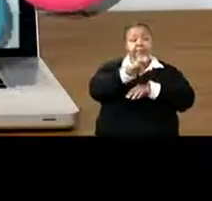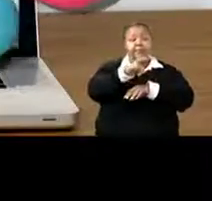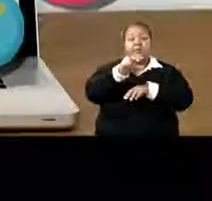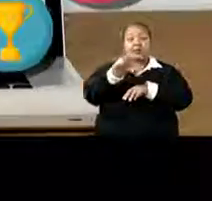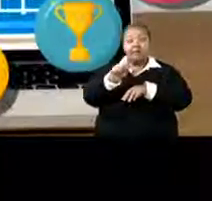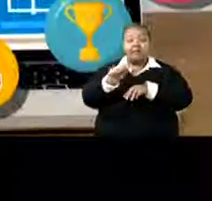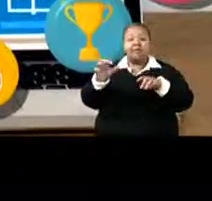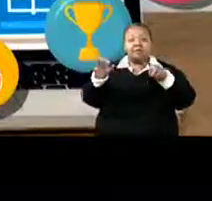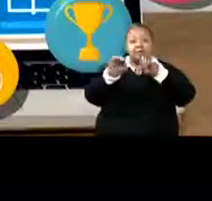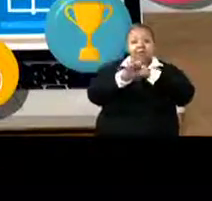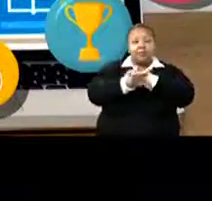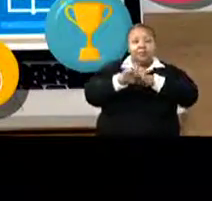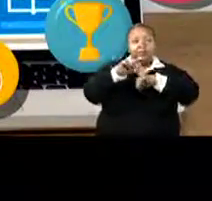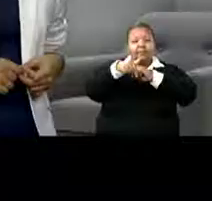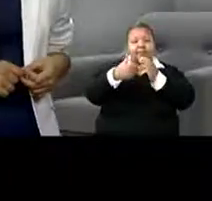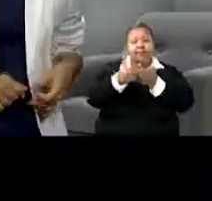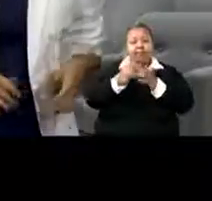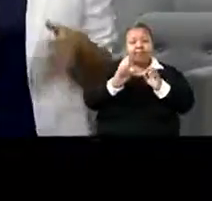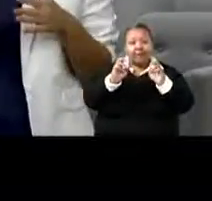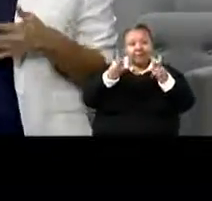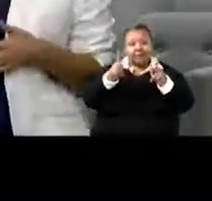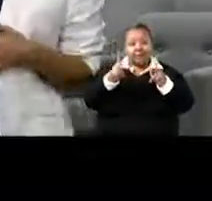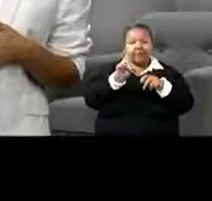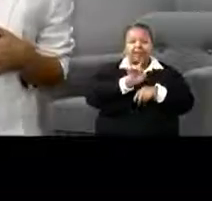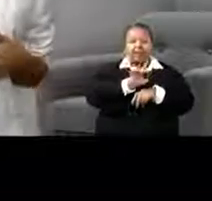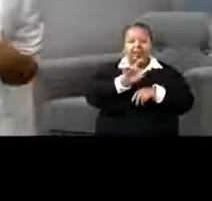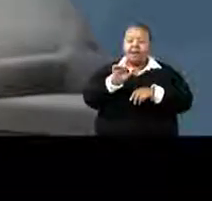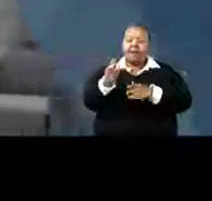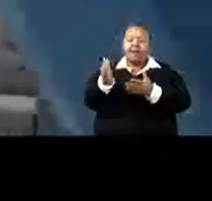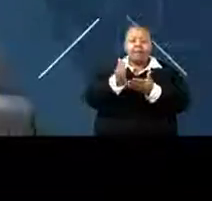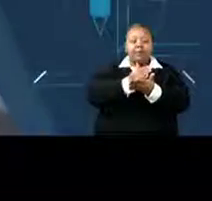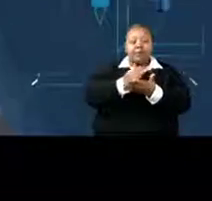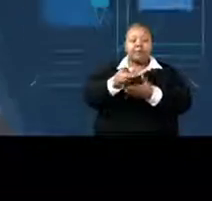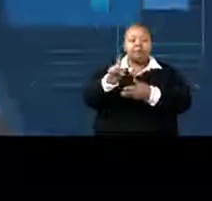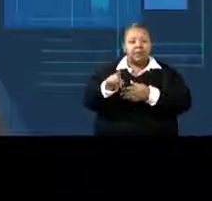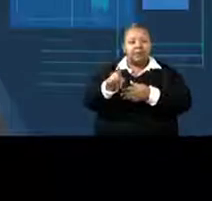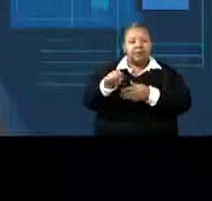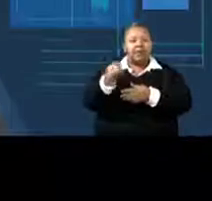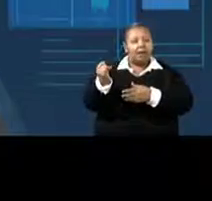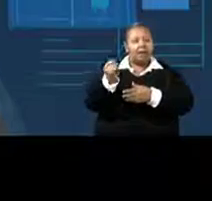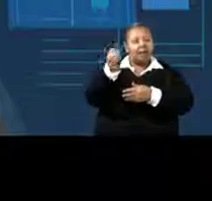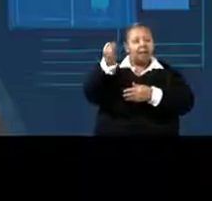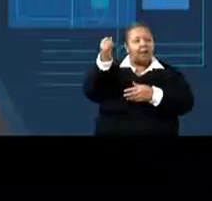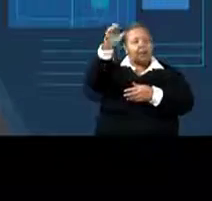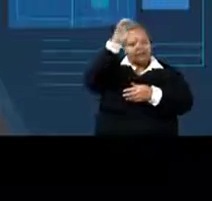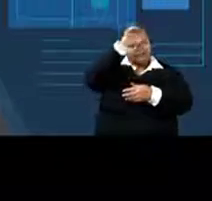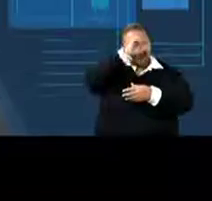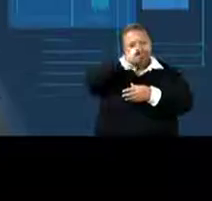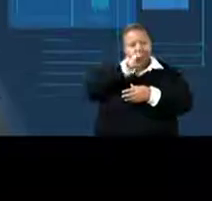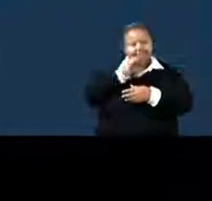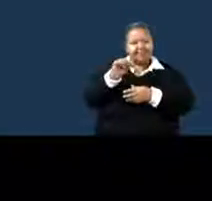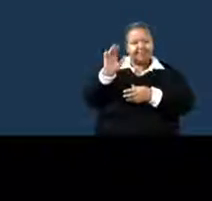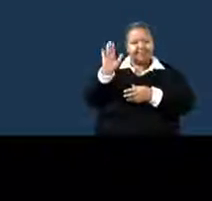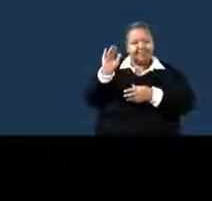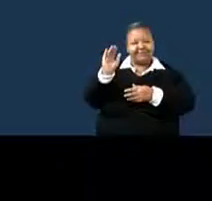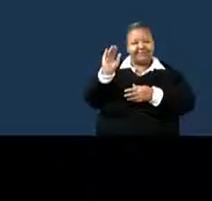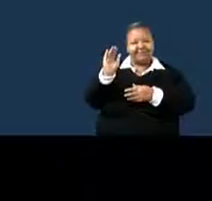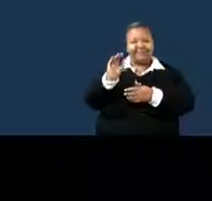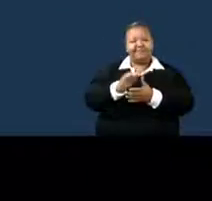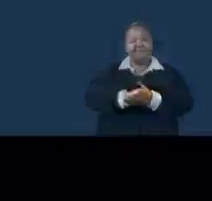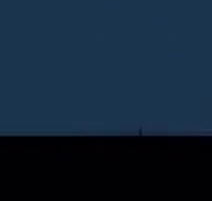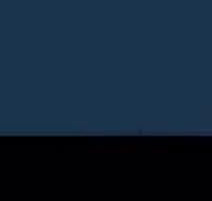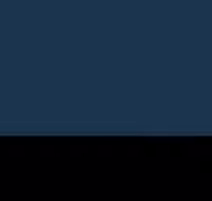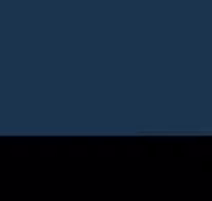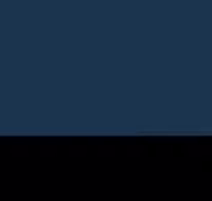e completar a sua voz a ok cada parte do processo é essencial para a sua aprendizagem até mais